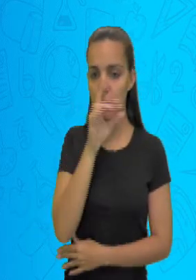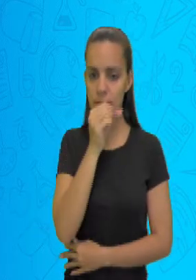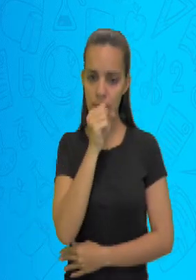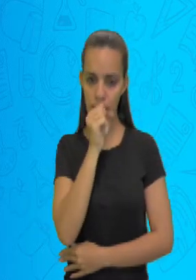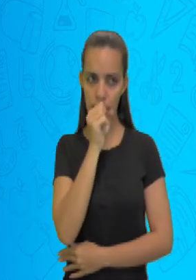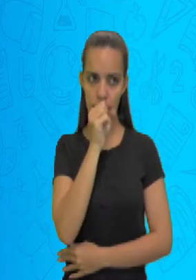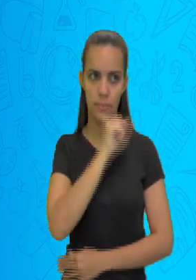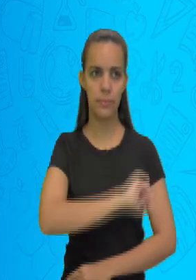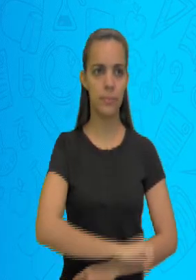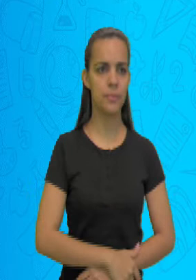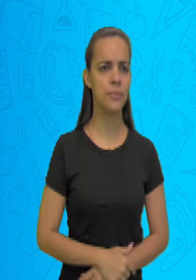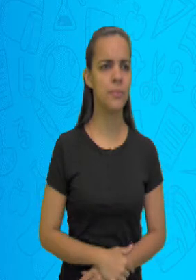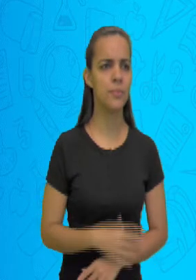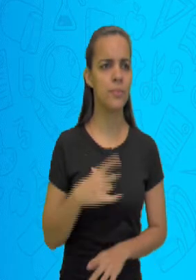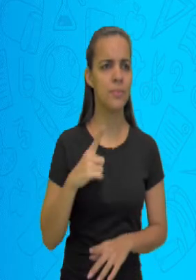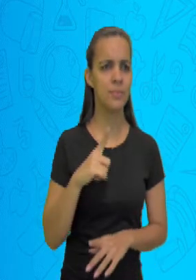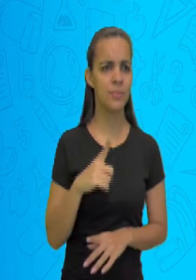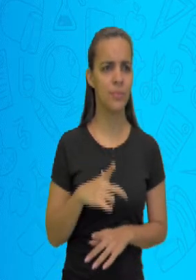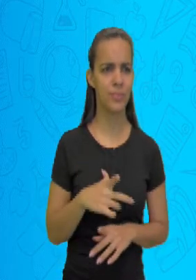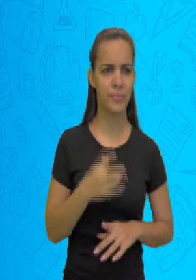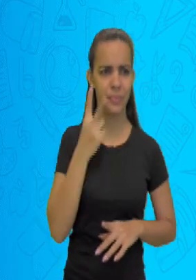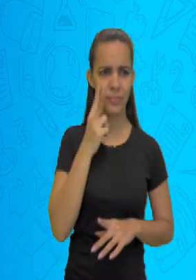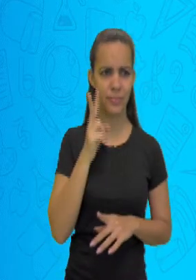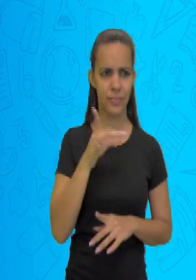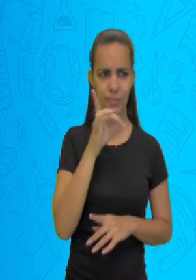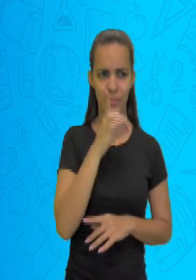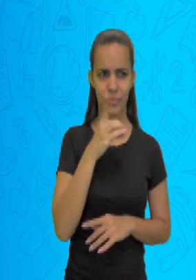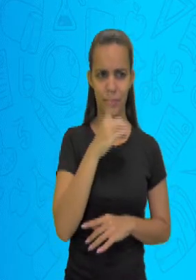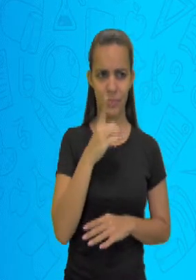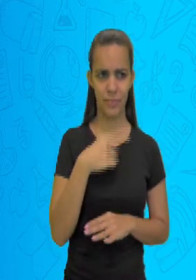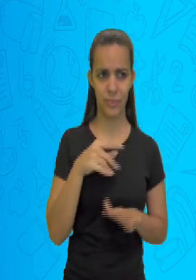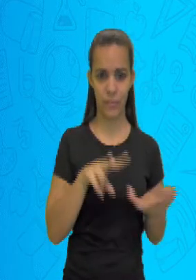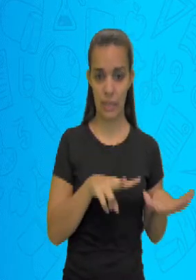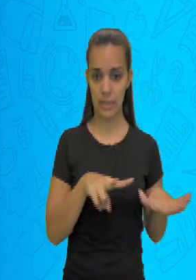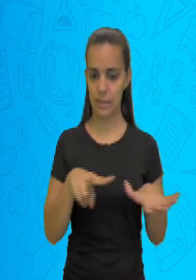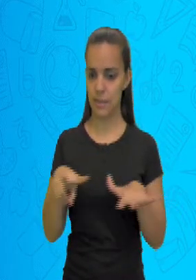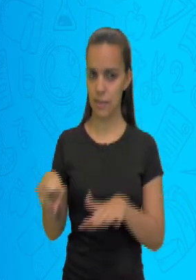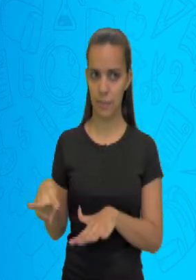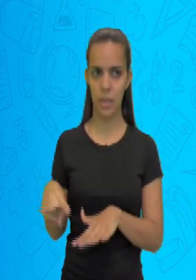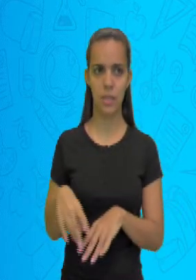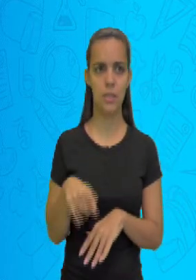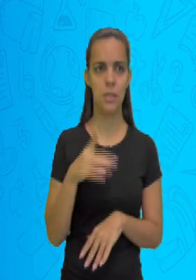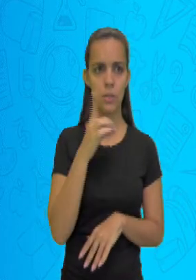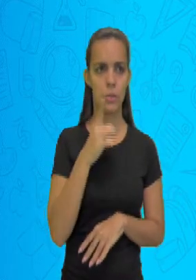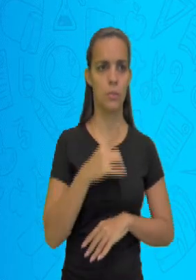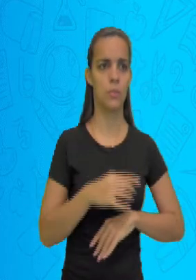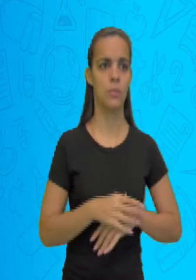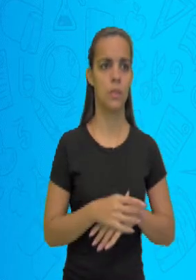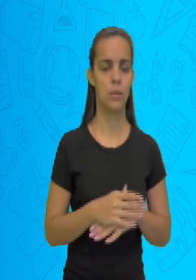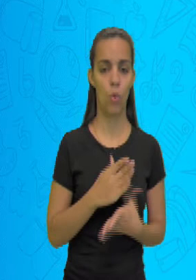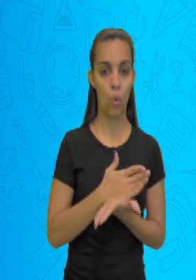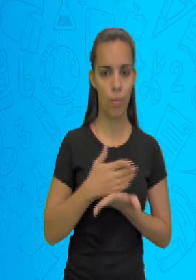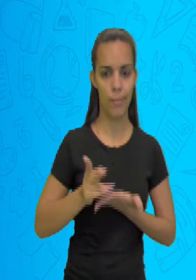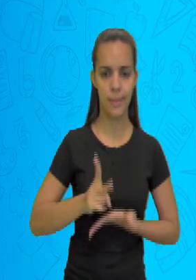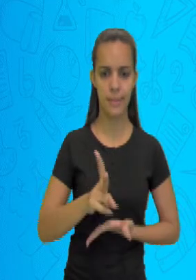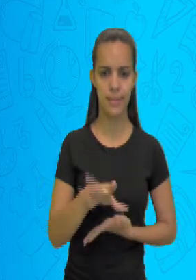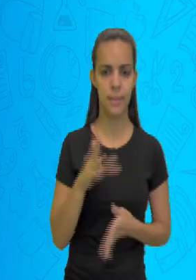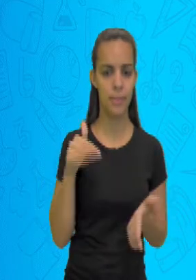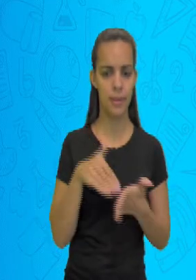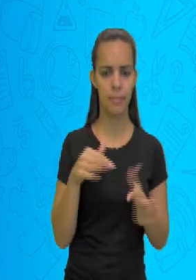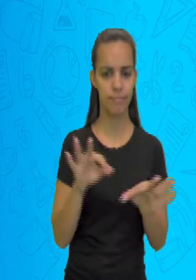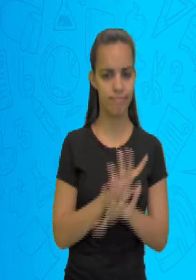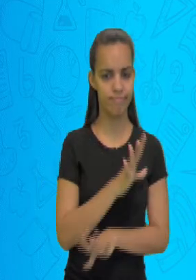dia, sábado. Então, se considerarmos os dias da semana desta forma, um mês pode ter